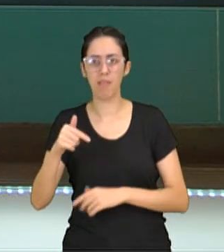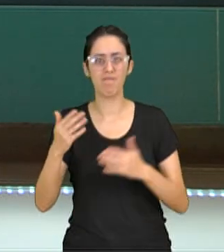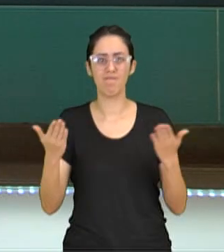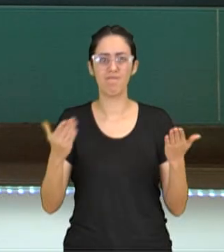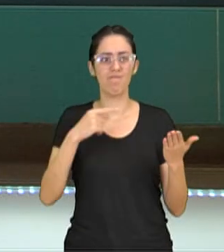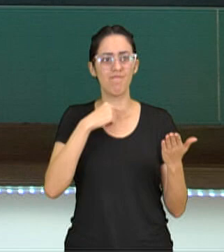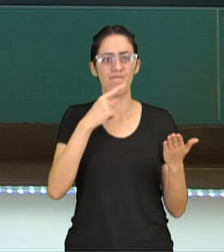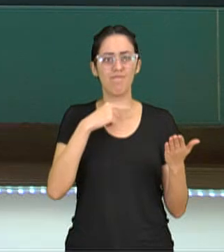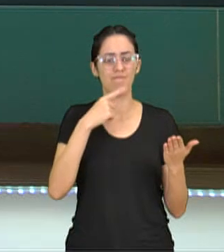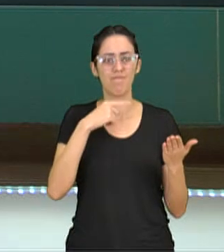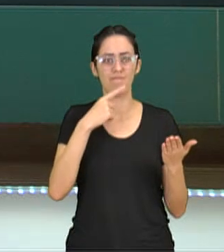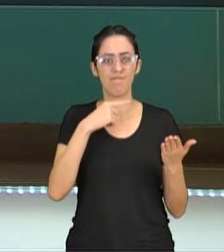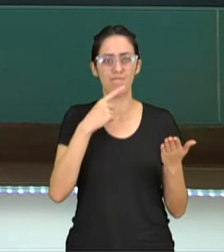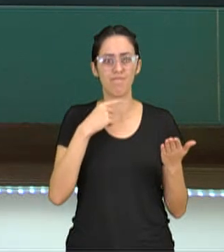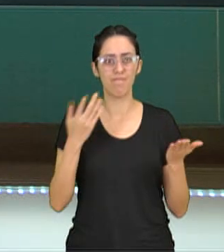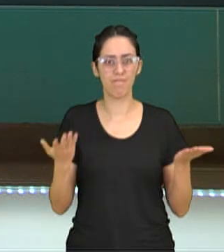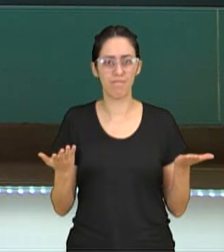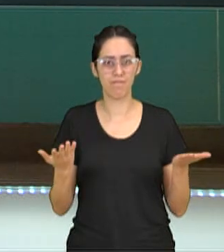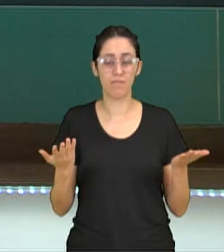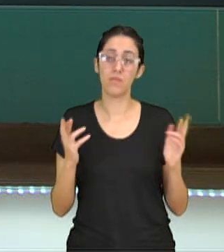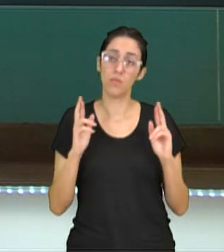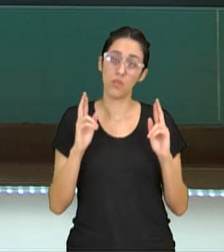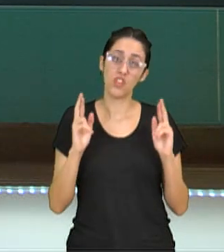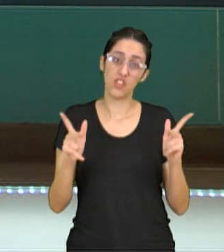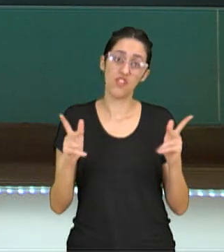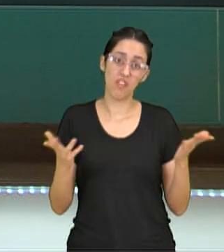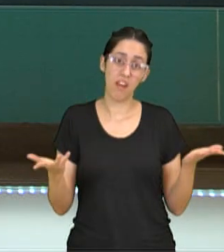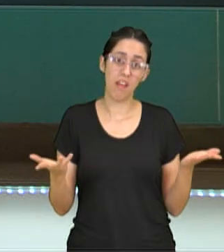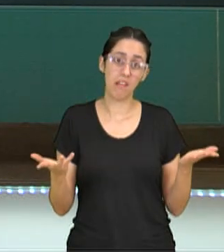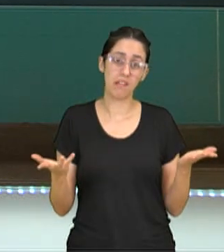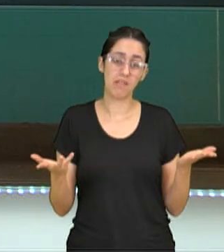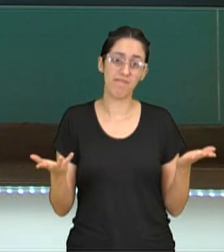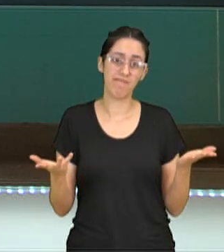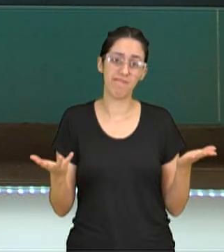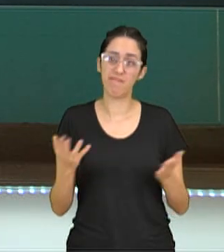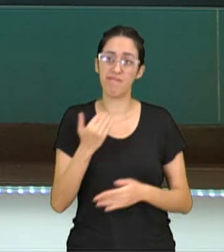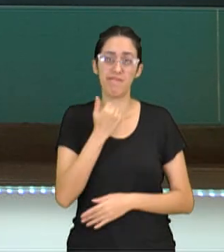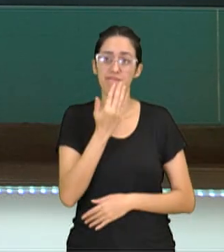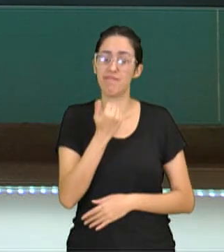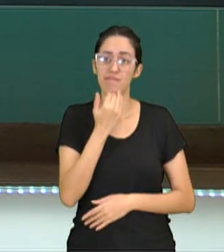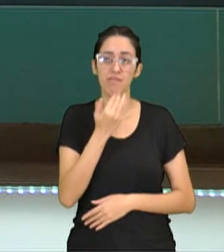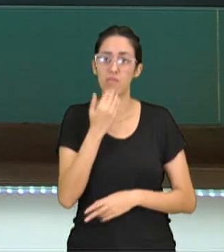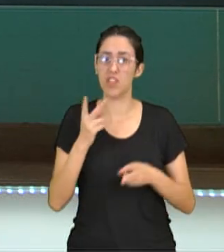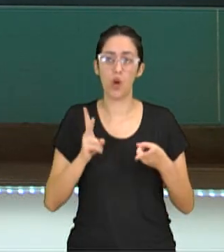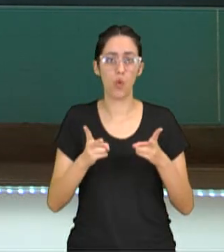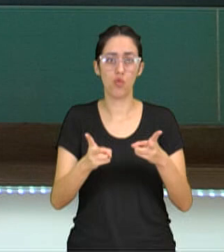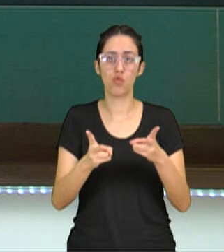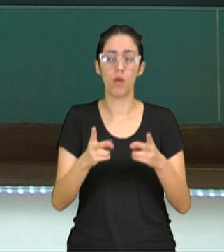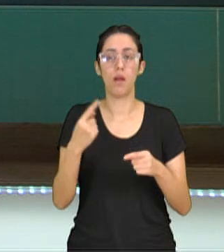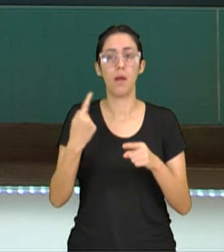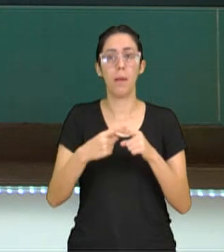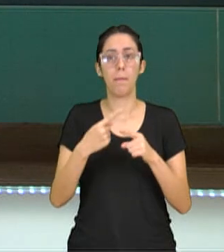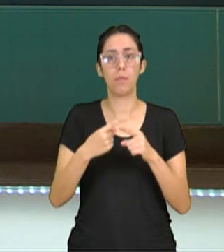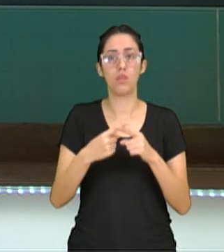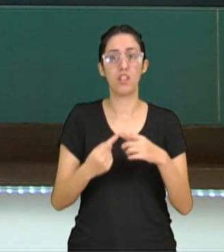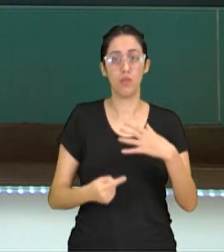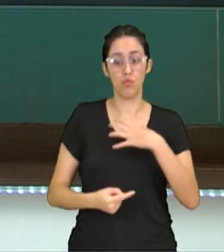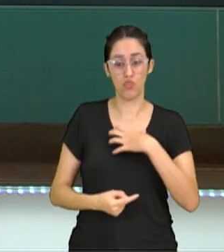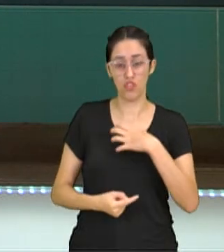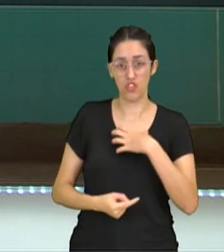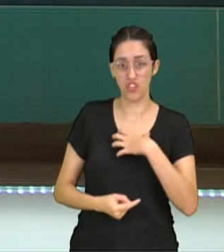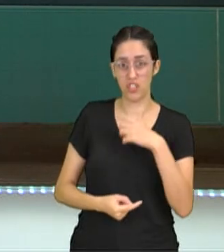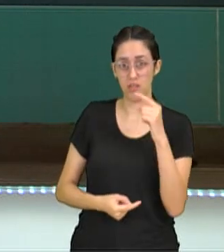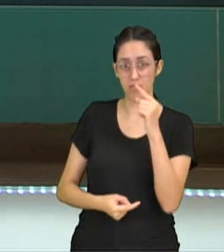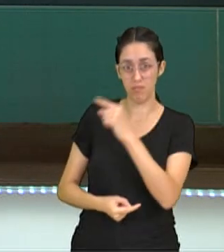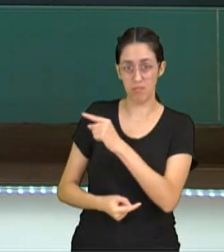né? Menos x menos 7. É diferente. Então, eu não posso continuar esse processo desse jeito. Por quê? Porque a forma com que eu desmembrei esse